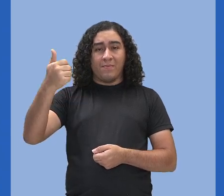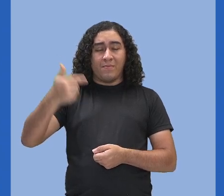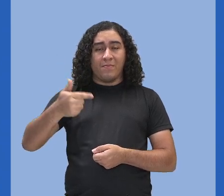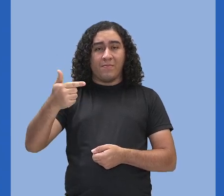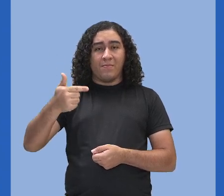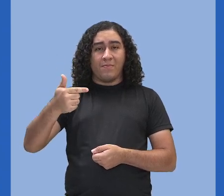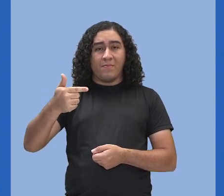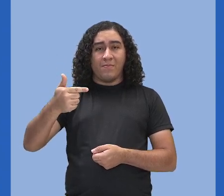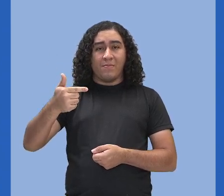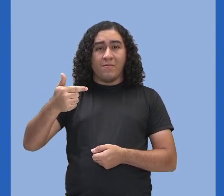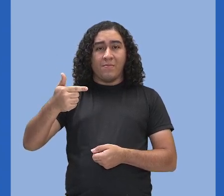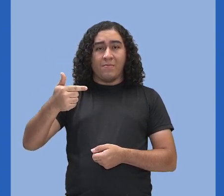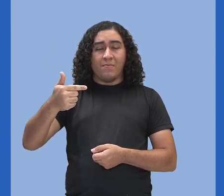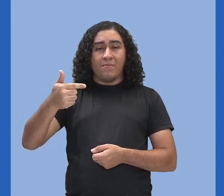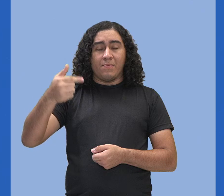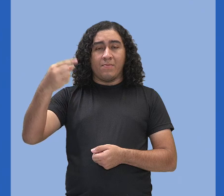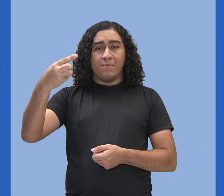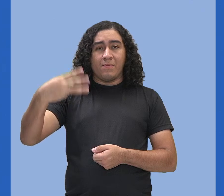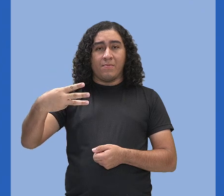2,